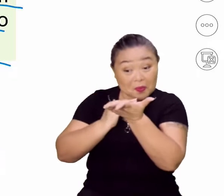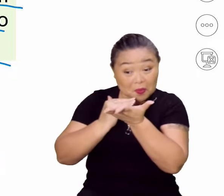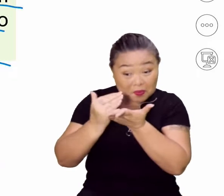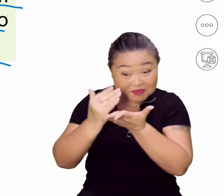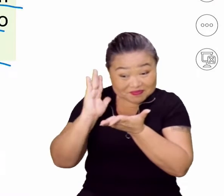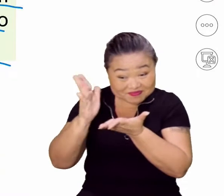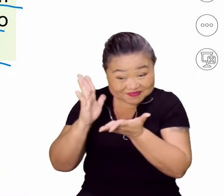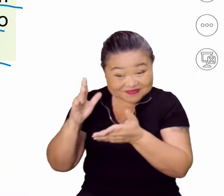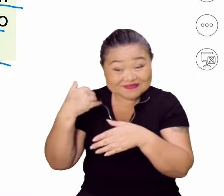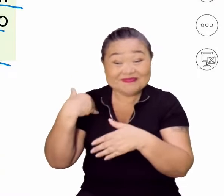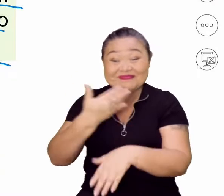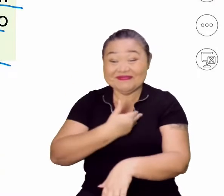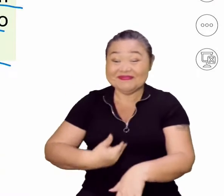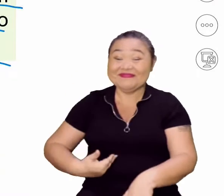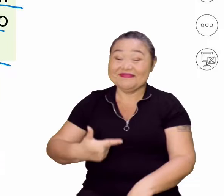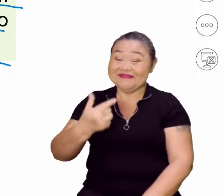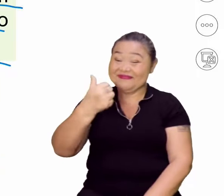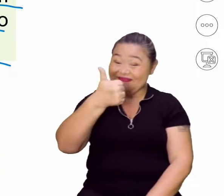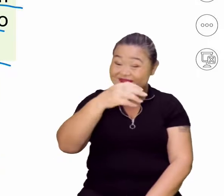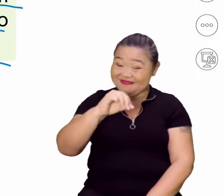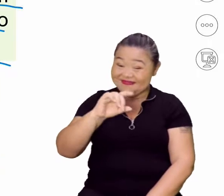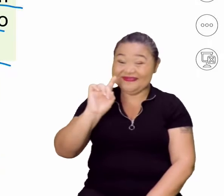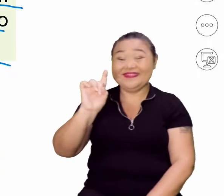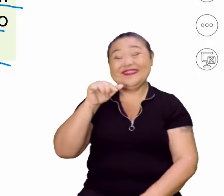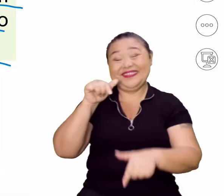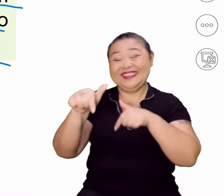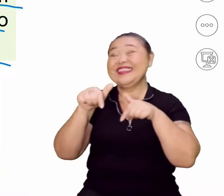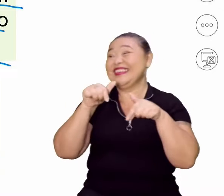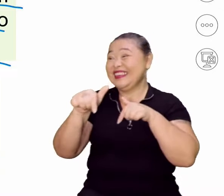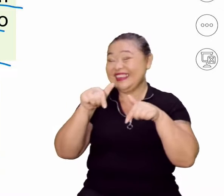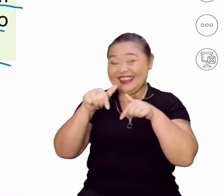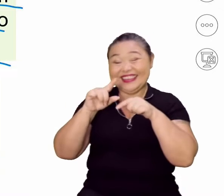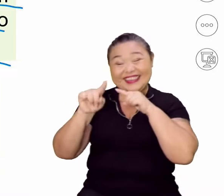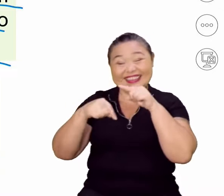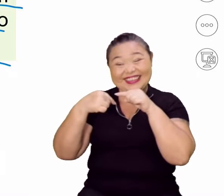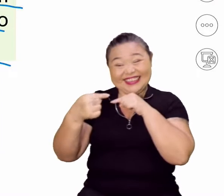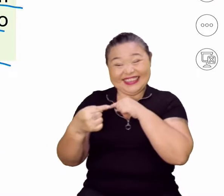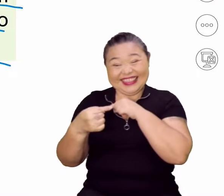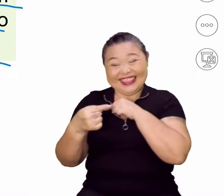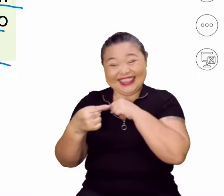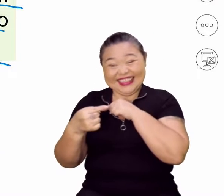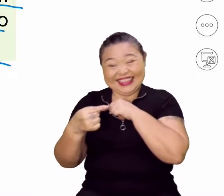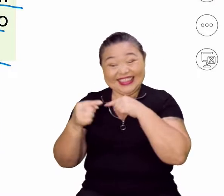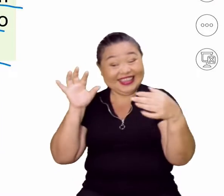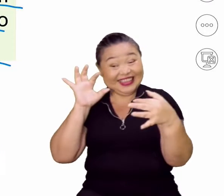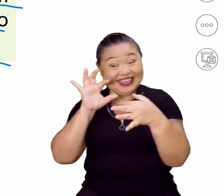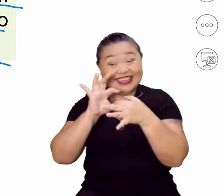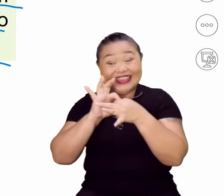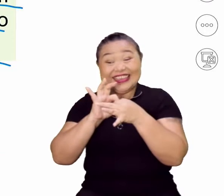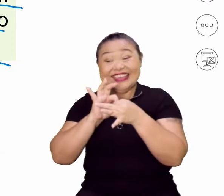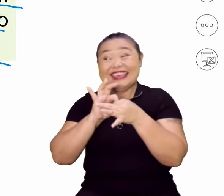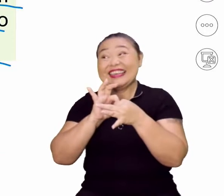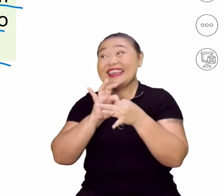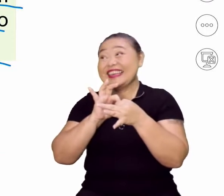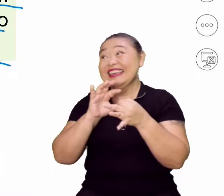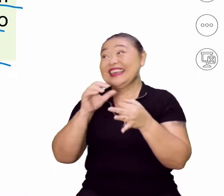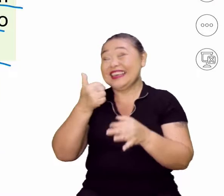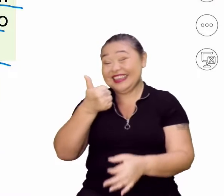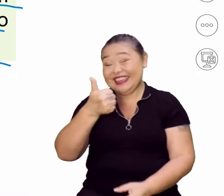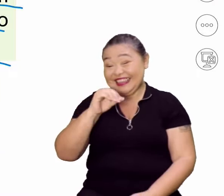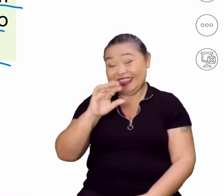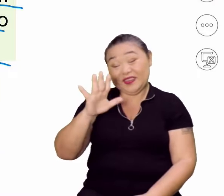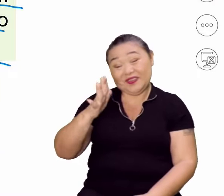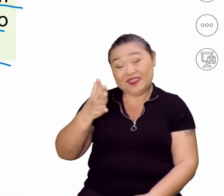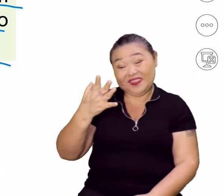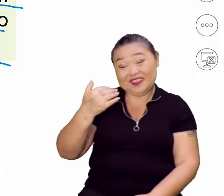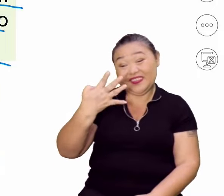seu serviço público, ela já estava há mais de 10 anos lá. Ah, tá, verdade. Aí eu vou fazer a ligação, porque se ela está mais... Hoje ela